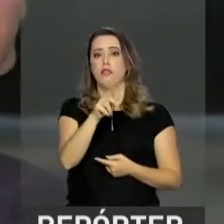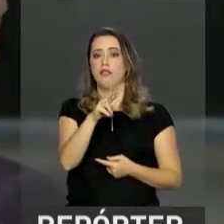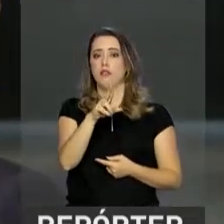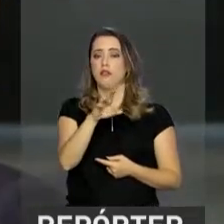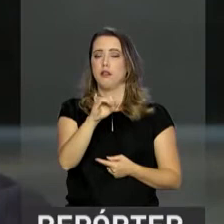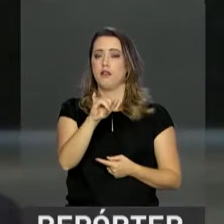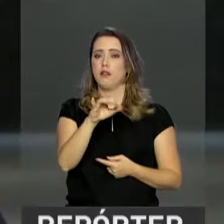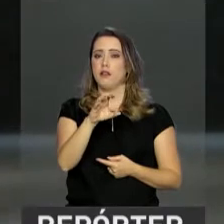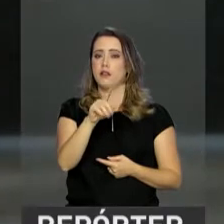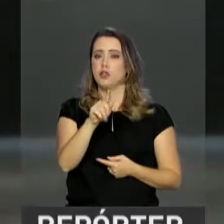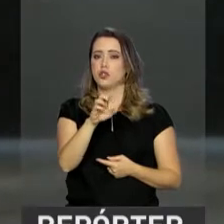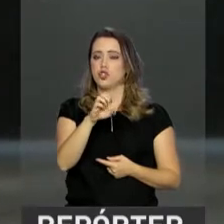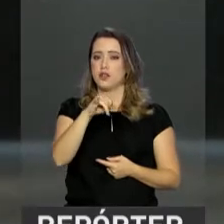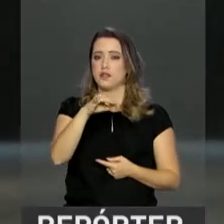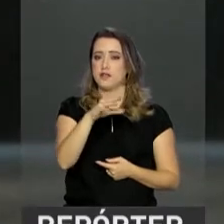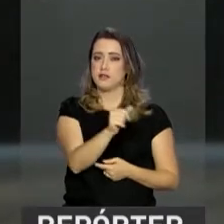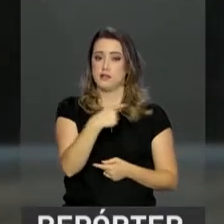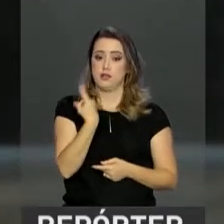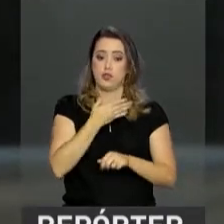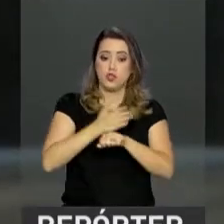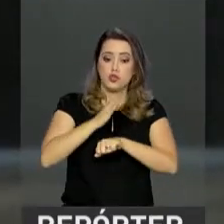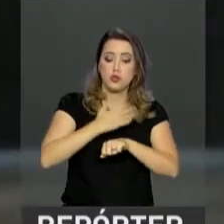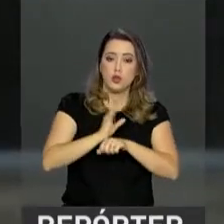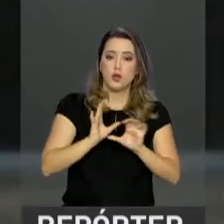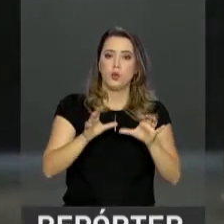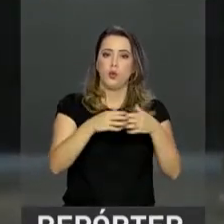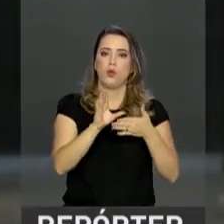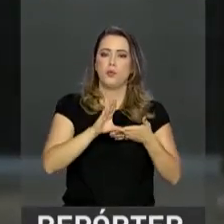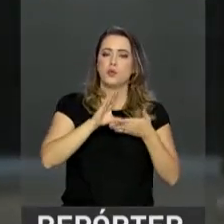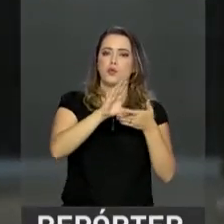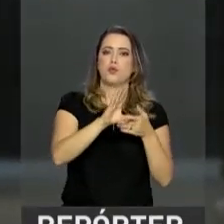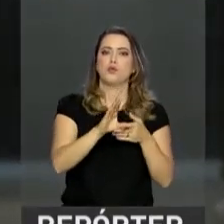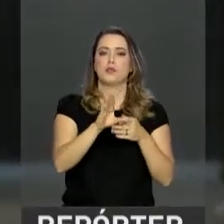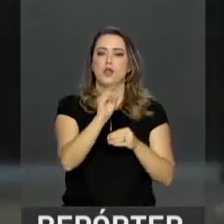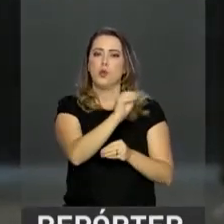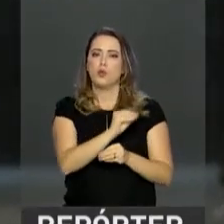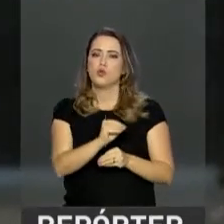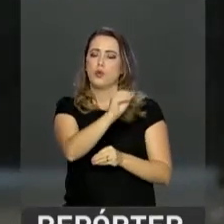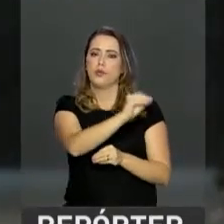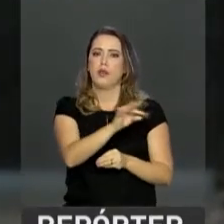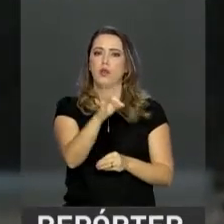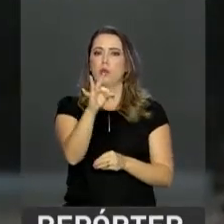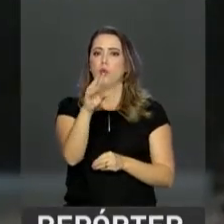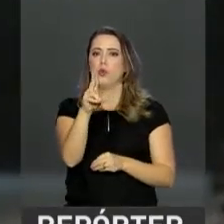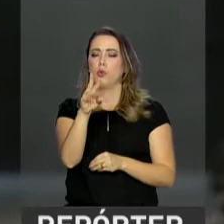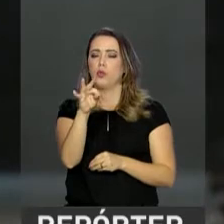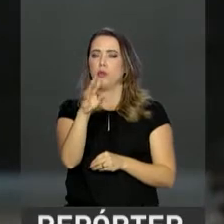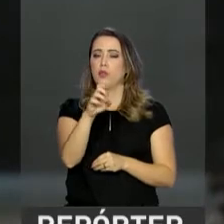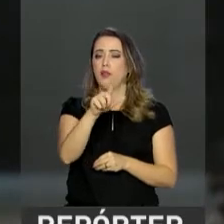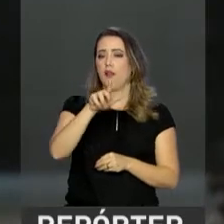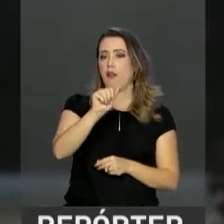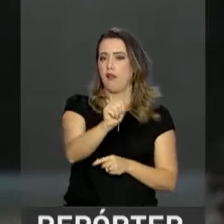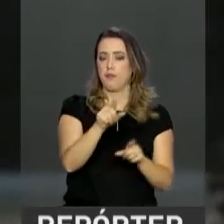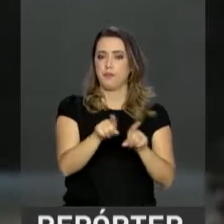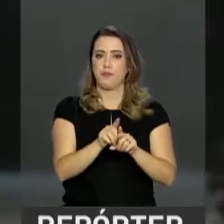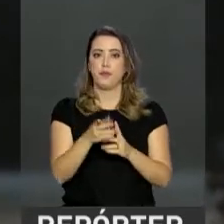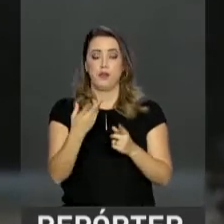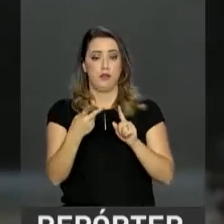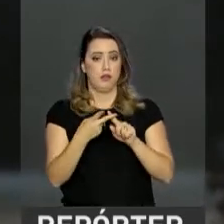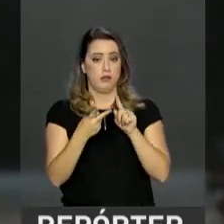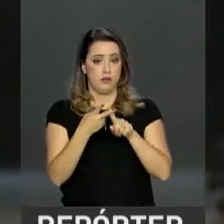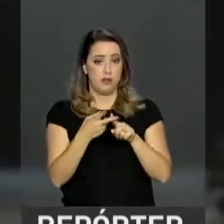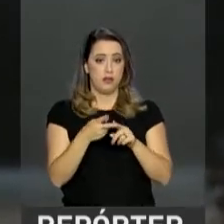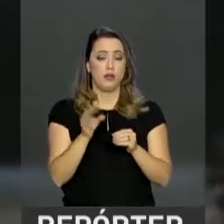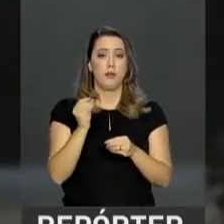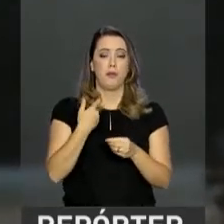e equipagem de conselhos tutelares em todo o país, né? Com relação às denúncias de abuso e exploração sexual, nós trabalhamos junto